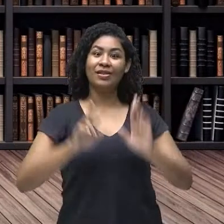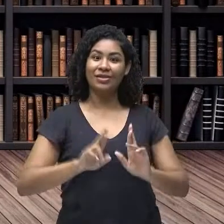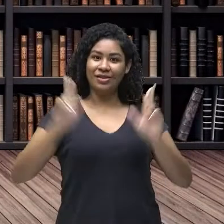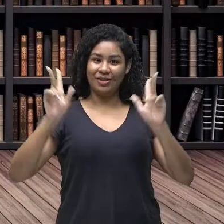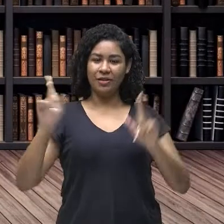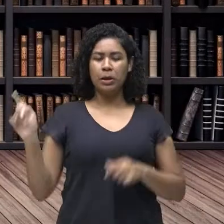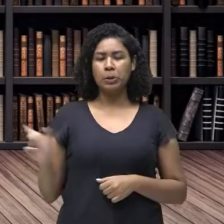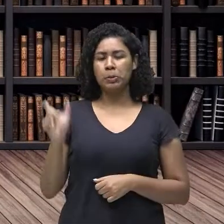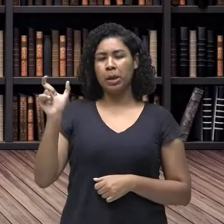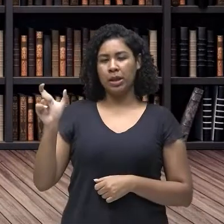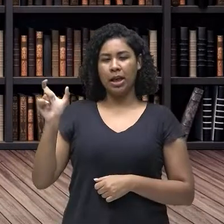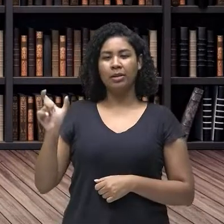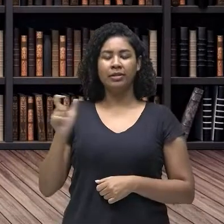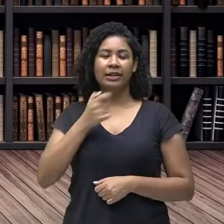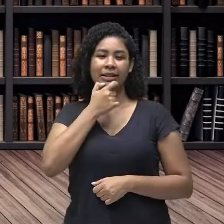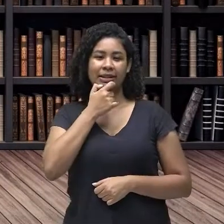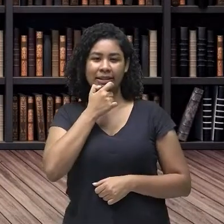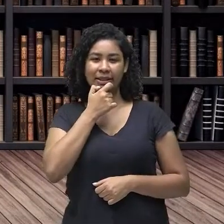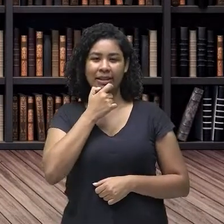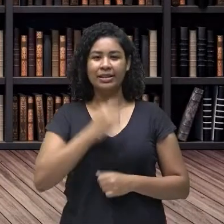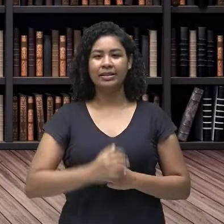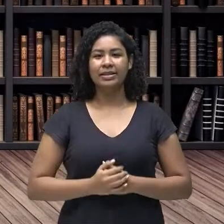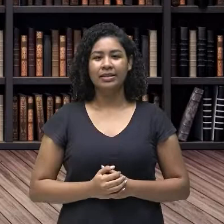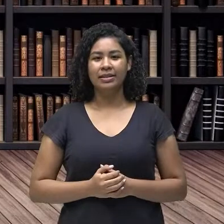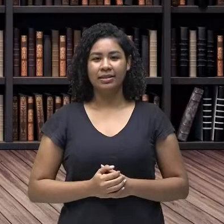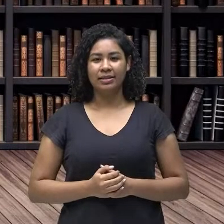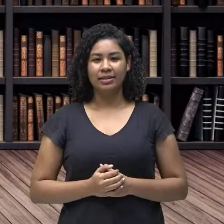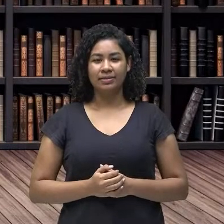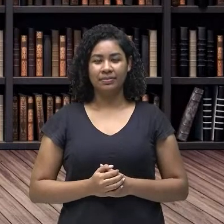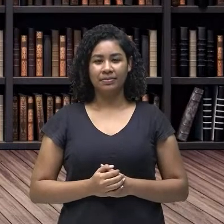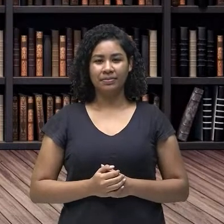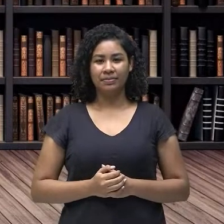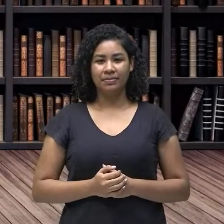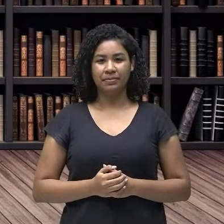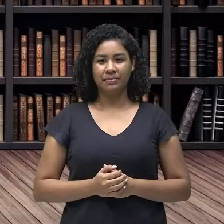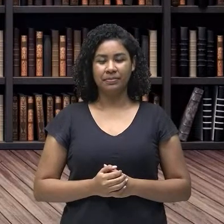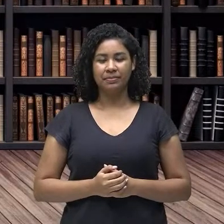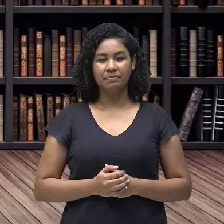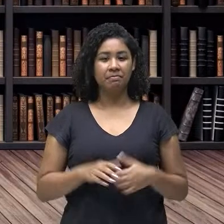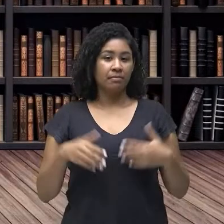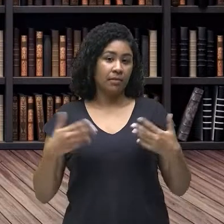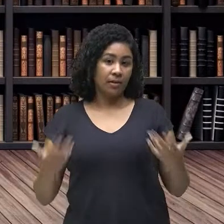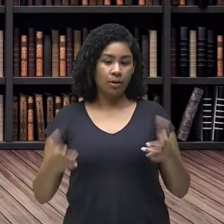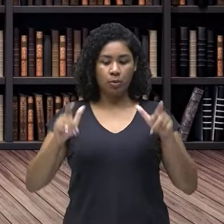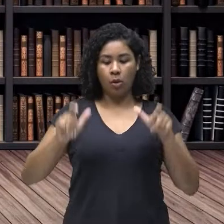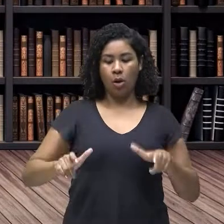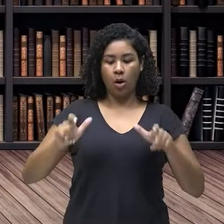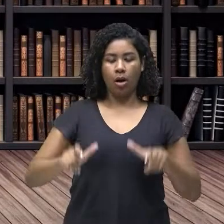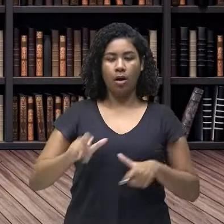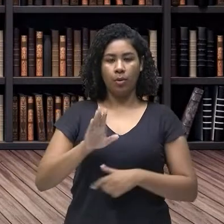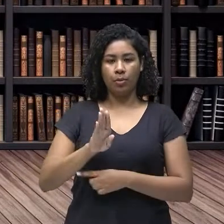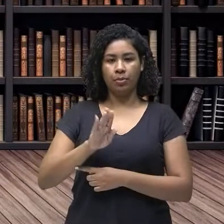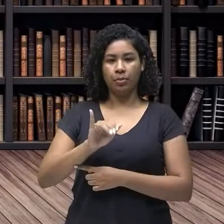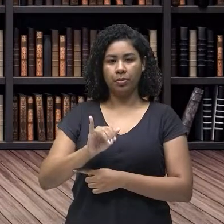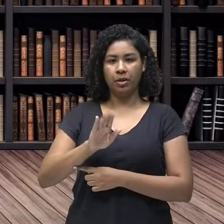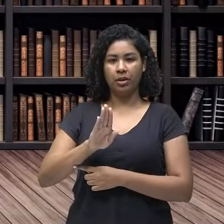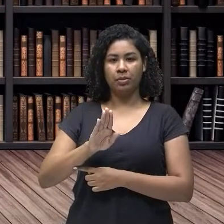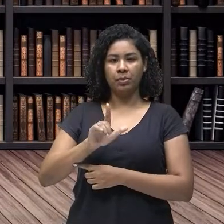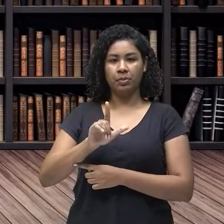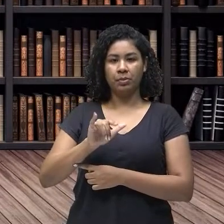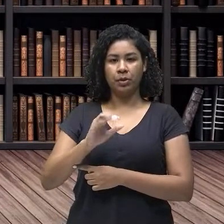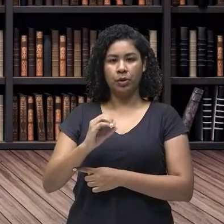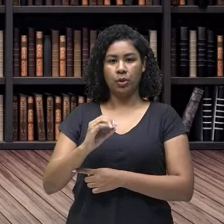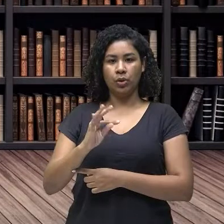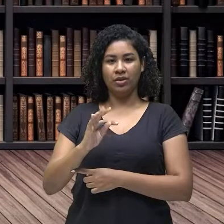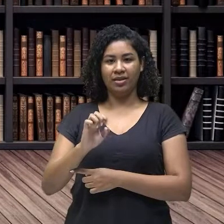coisa, mas significa uma coisa diferente. Então, biblioteca, eu falo library. Lembram lá que o